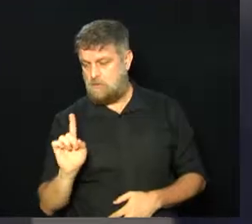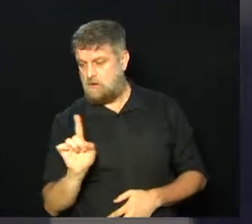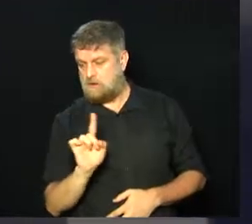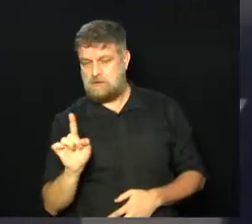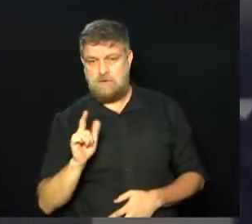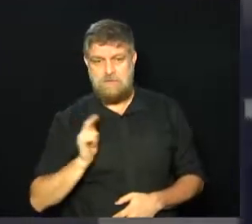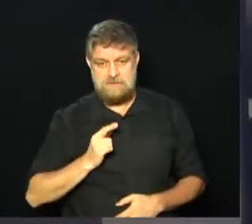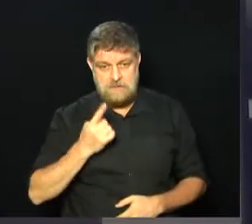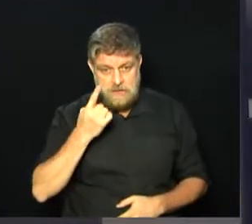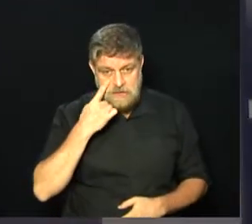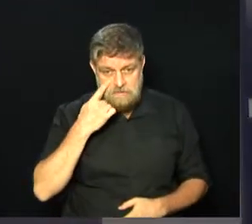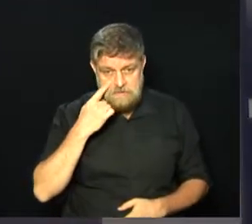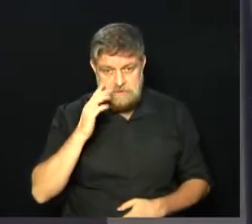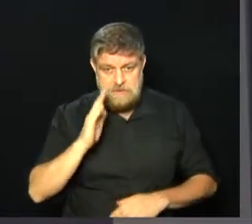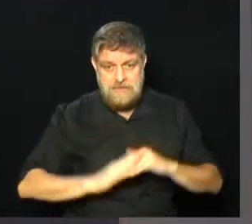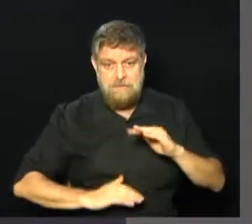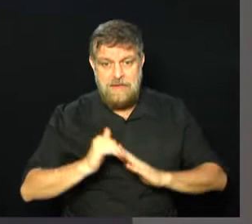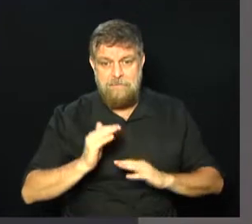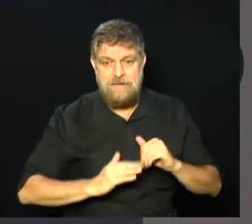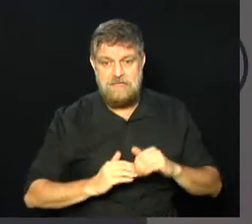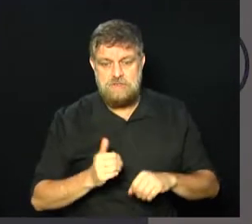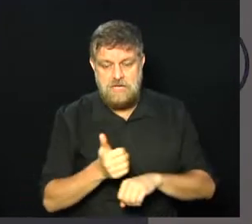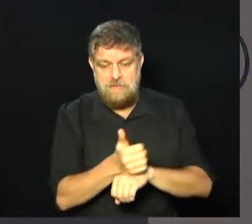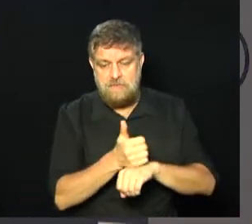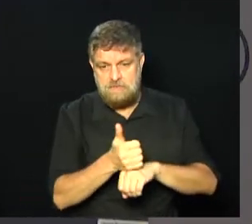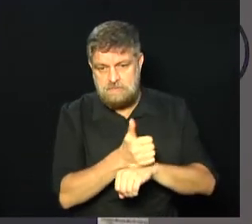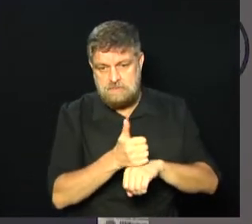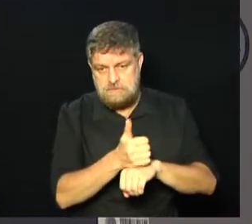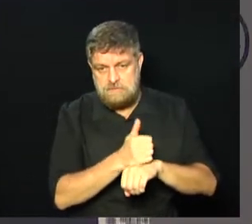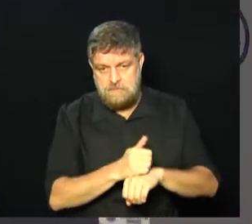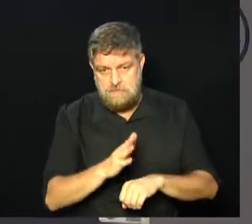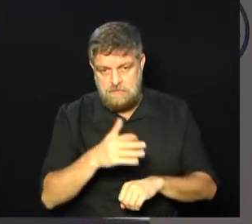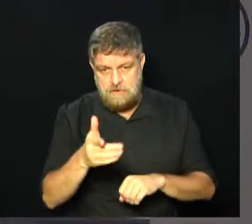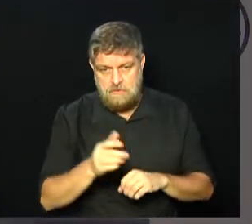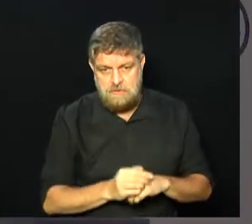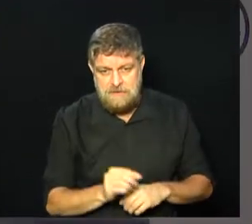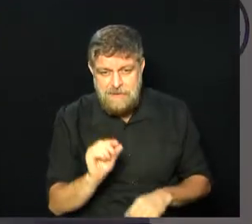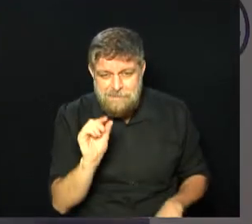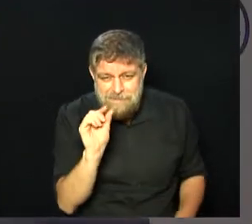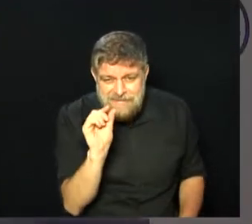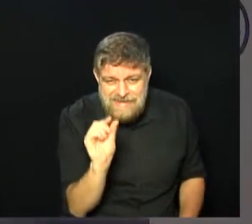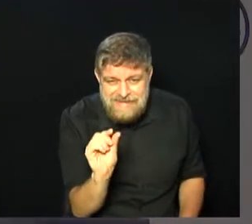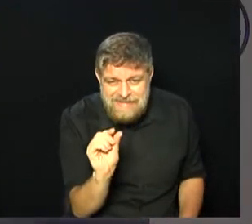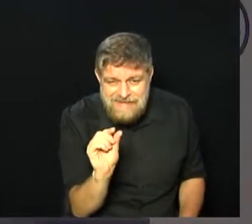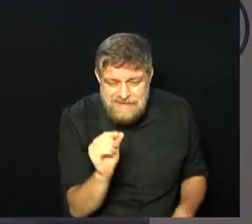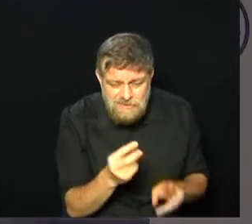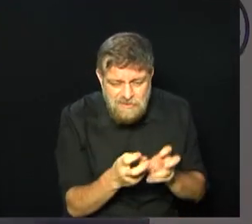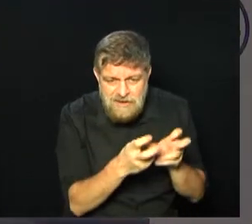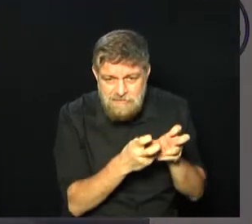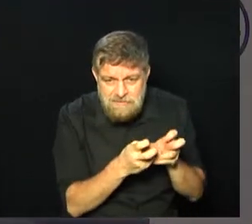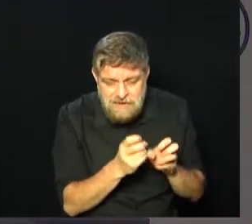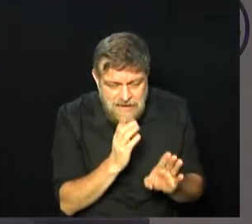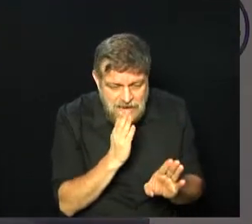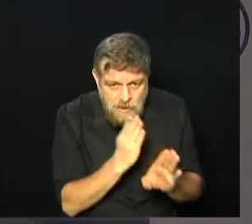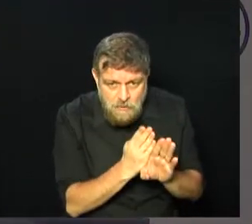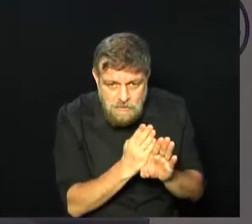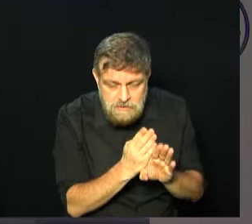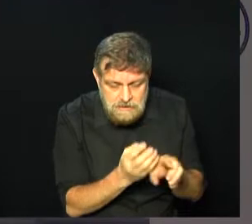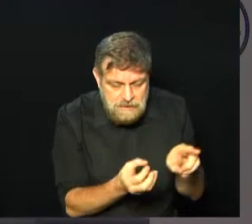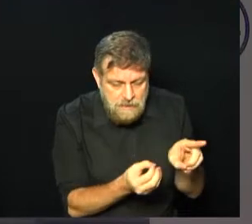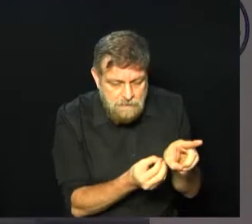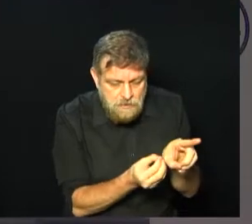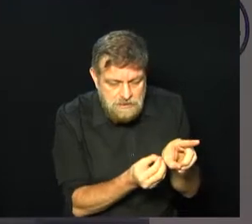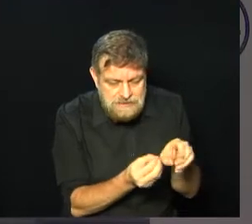vejo no meu consultório, quando o câncer de próstata é muito pequeno e completamente localizado dentro da